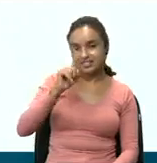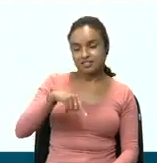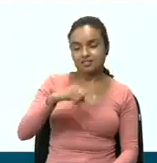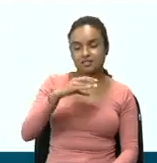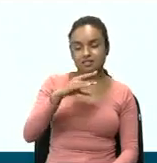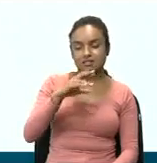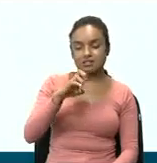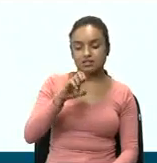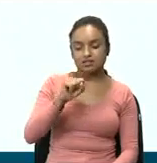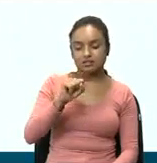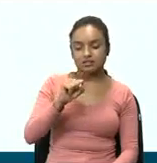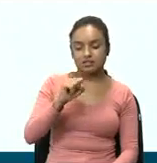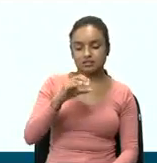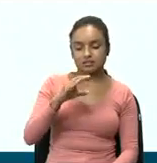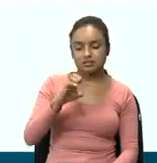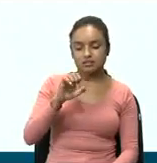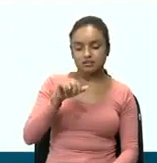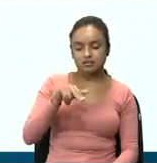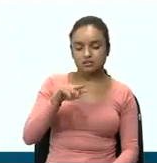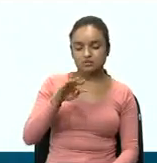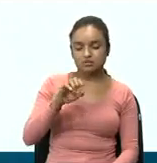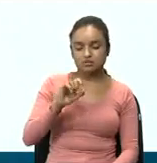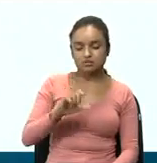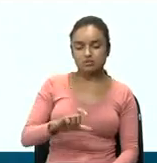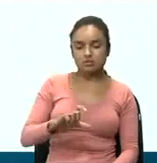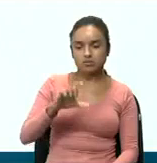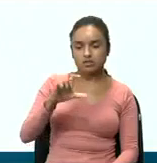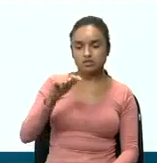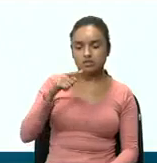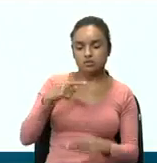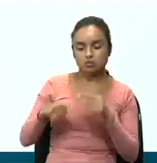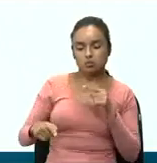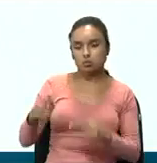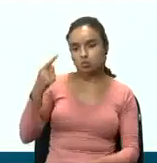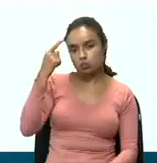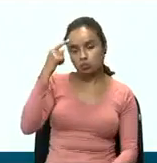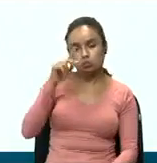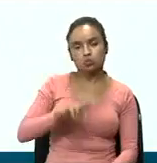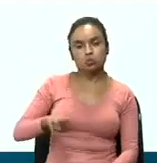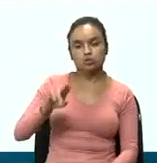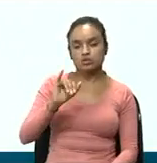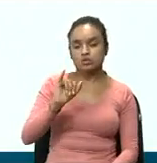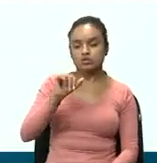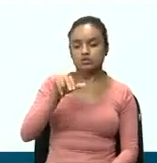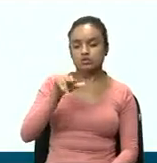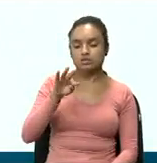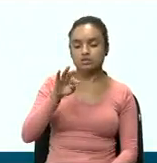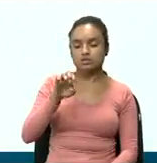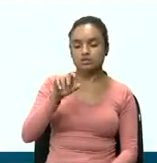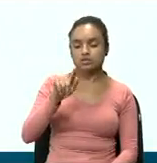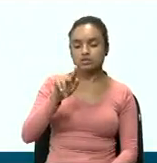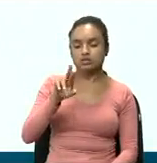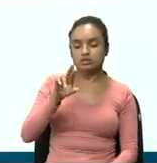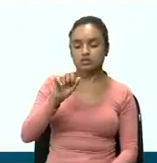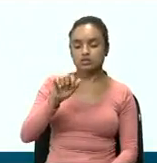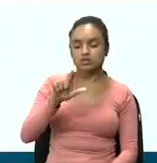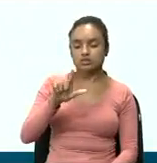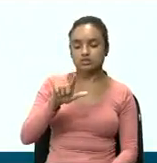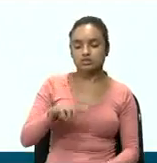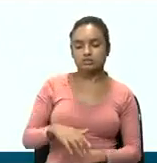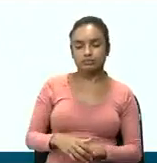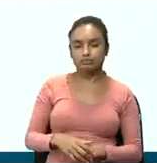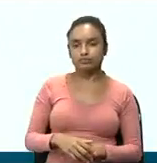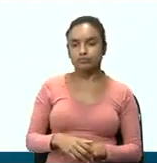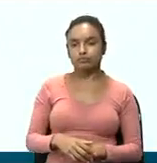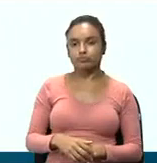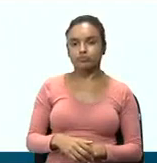viu anteriormente nos outros exercícios. Então, o que nós vamos pensar agora? Nós vamos pensar nesse termo geral. Nós vamos pensar,